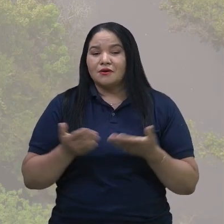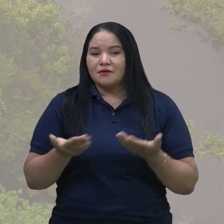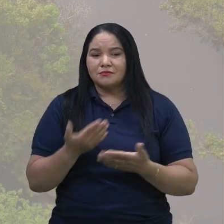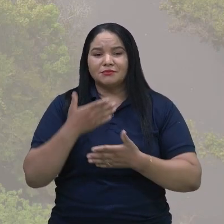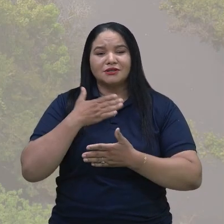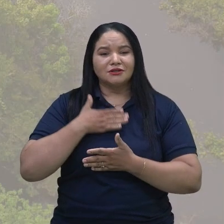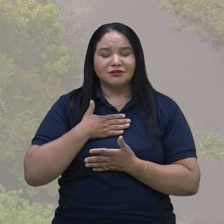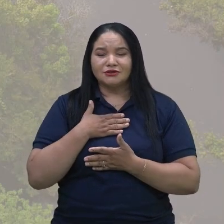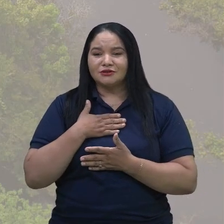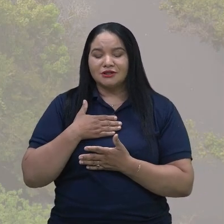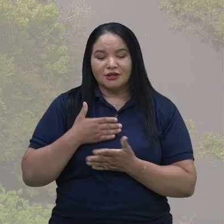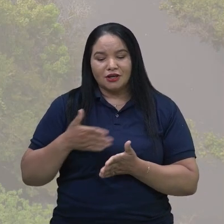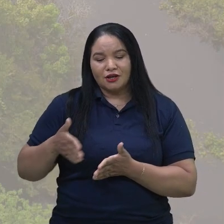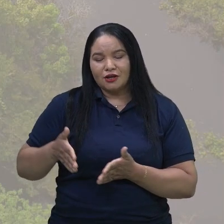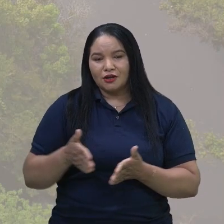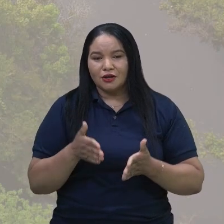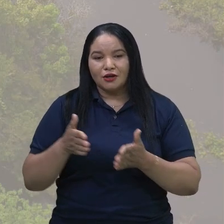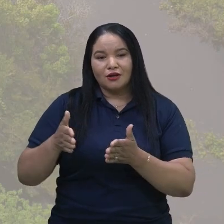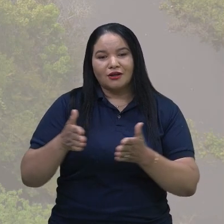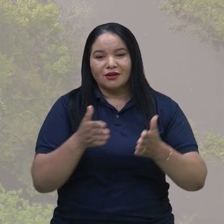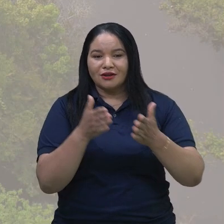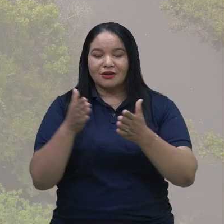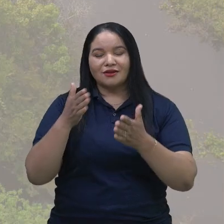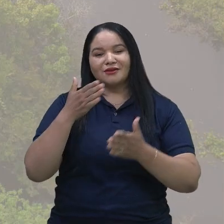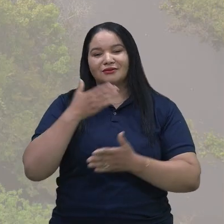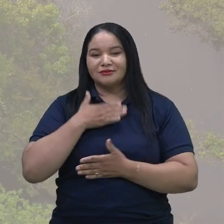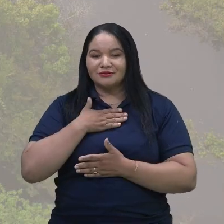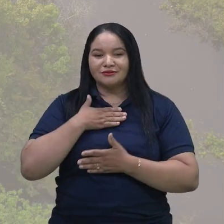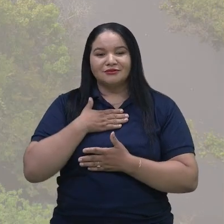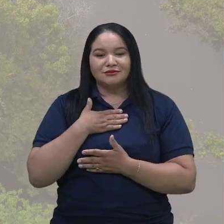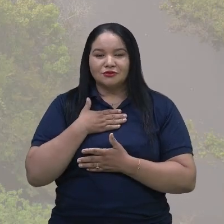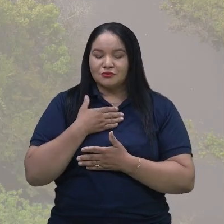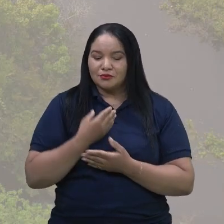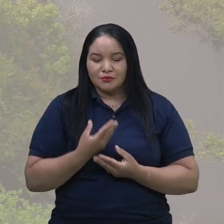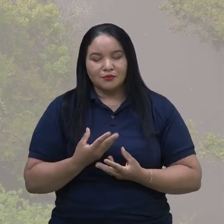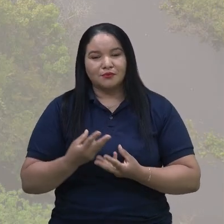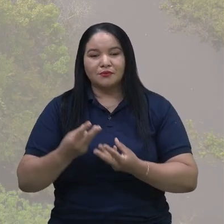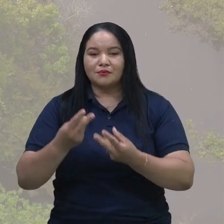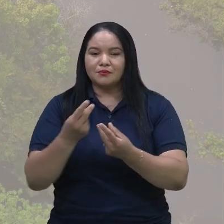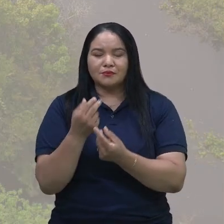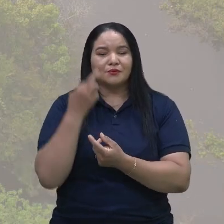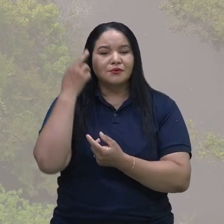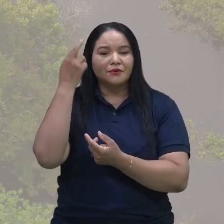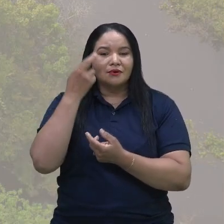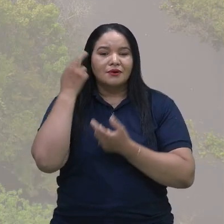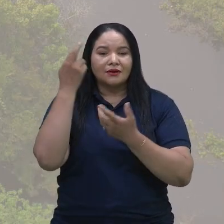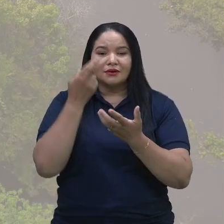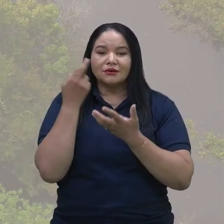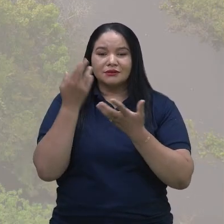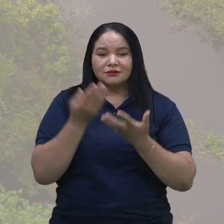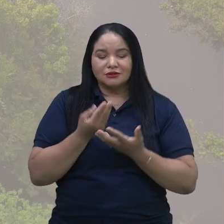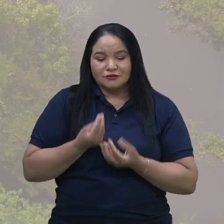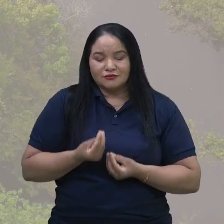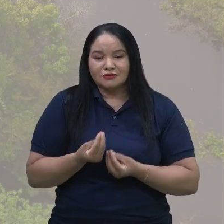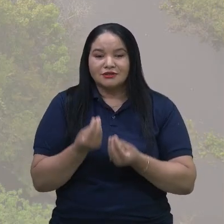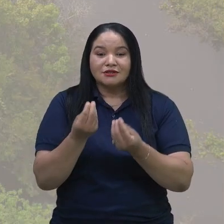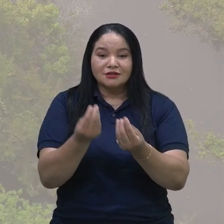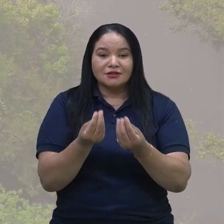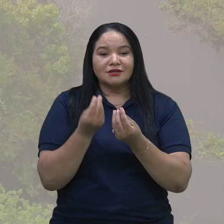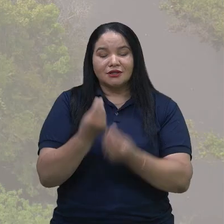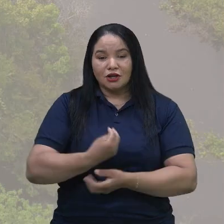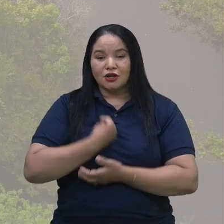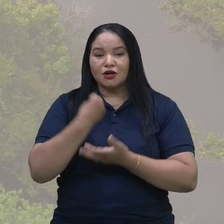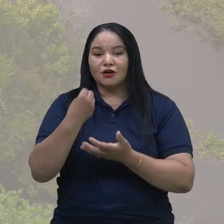Oh, rio meu, leva o sonho e traz a